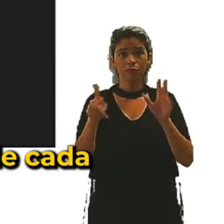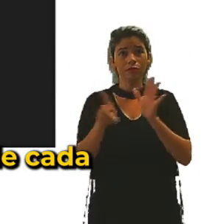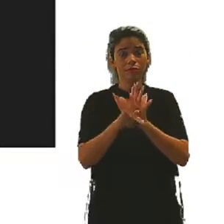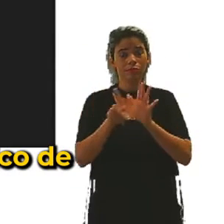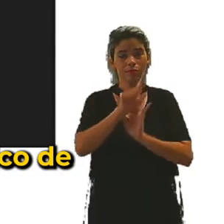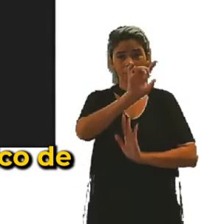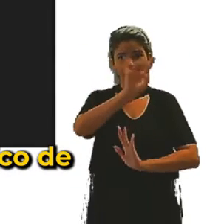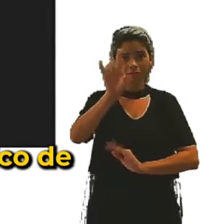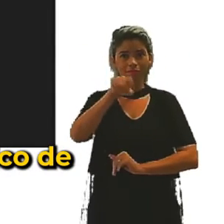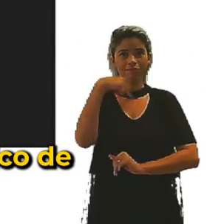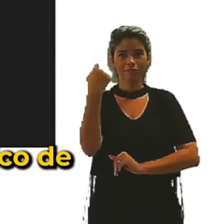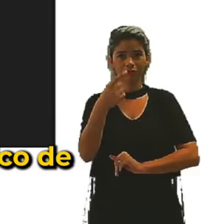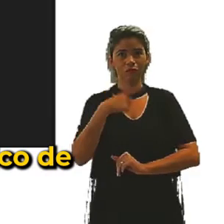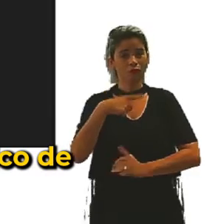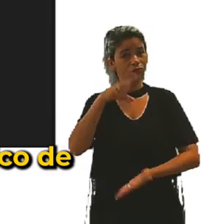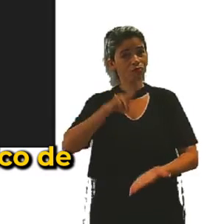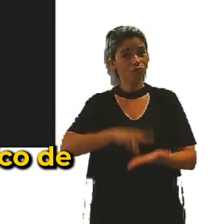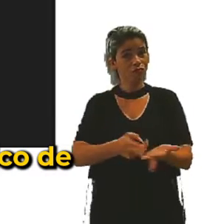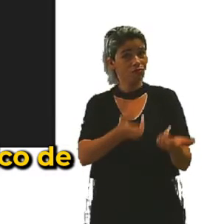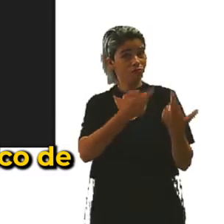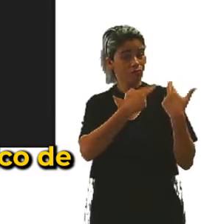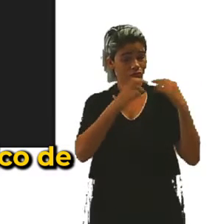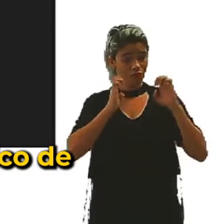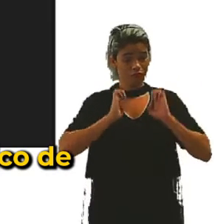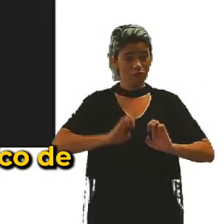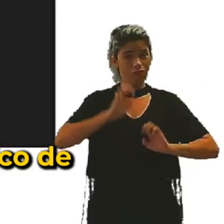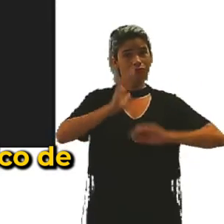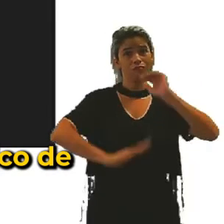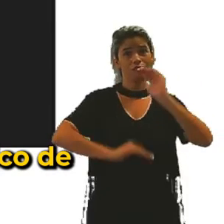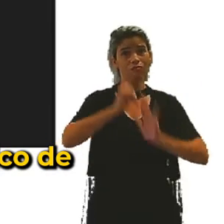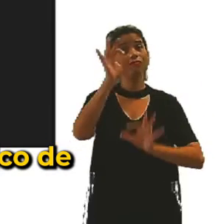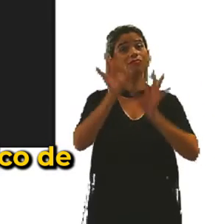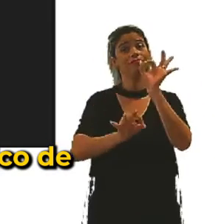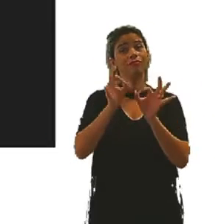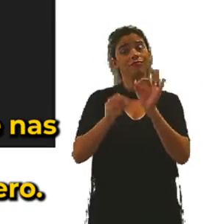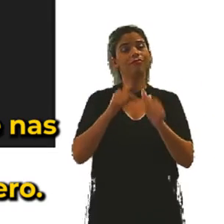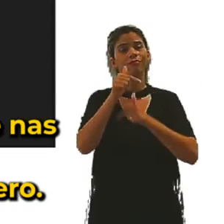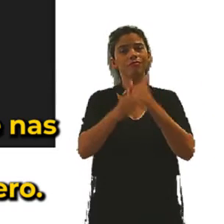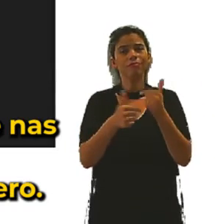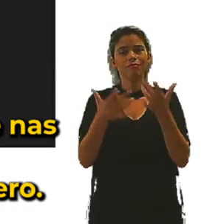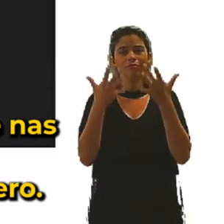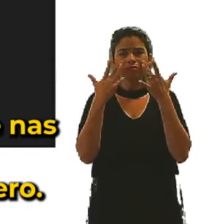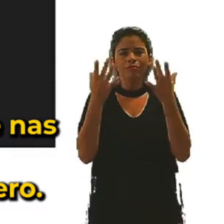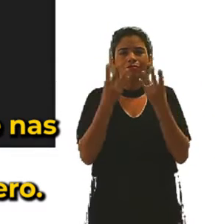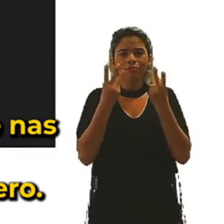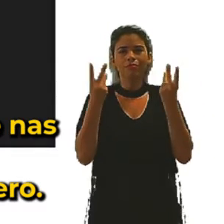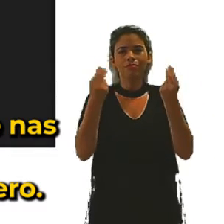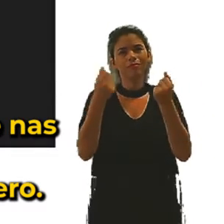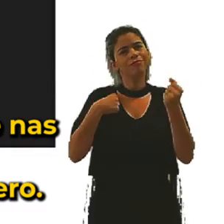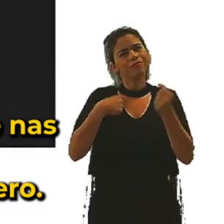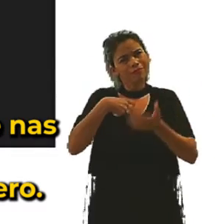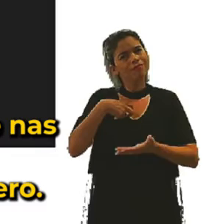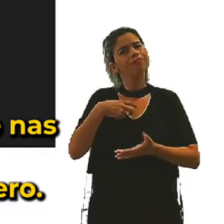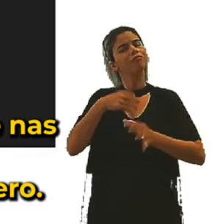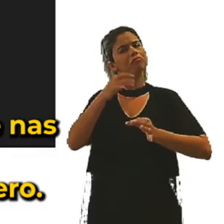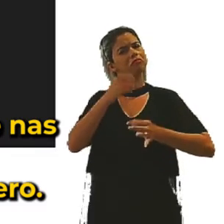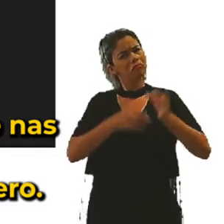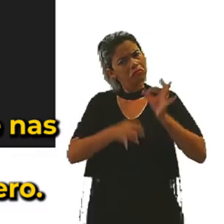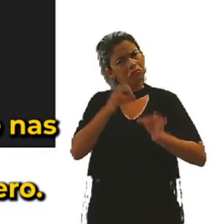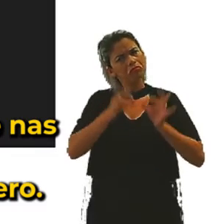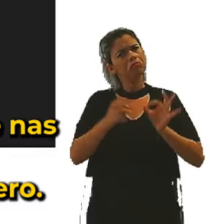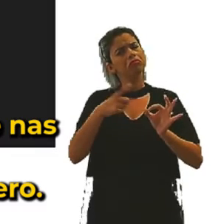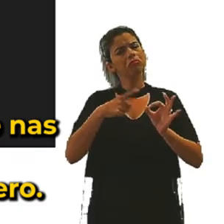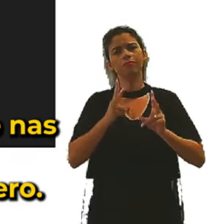um de nós, né, o compromisso ético, profissional, político, de atuarmos com esse olhar, né, com autodisciplina e autocrítica sempre nas nossas